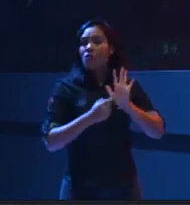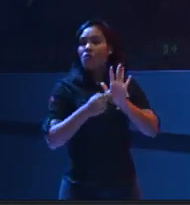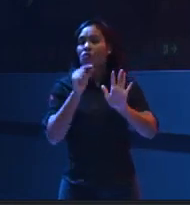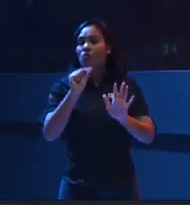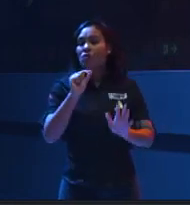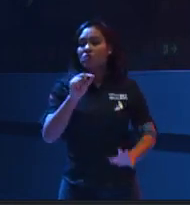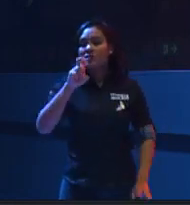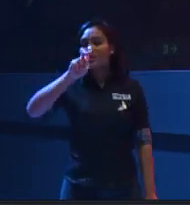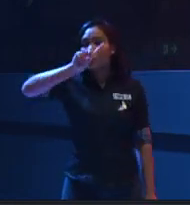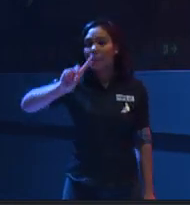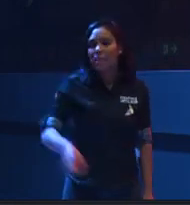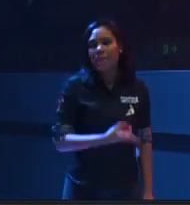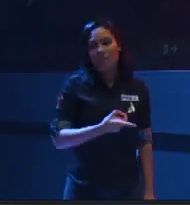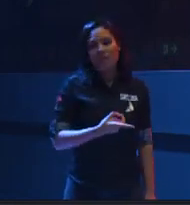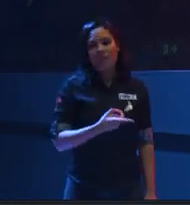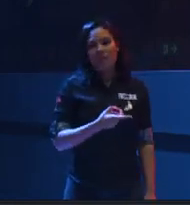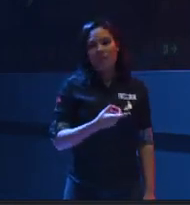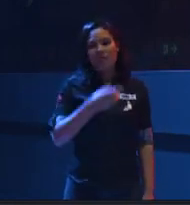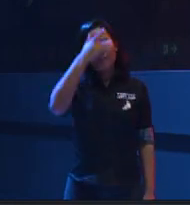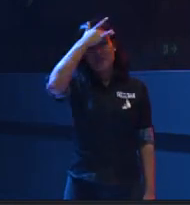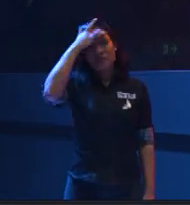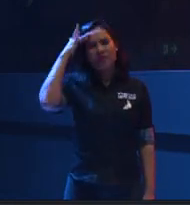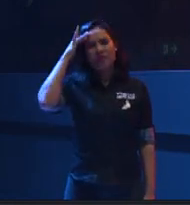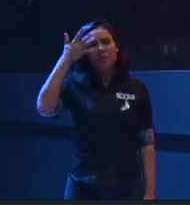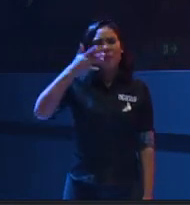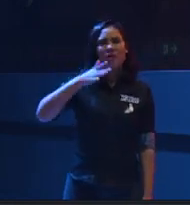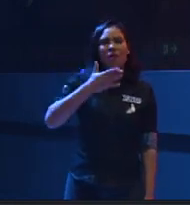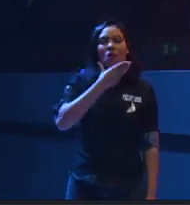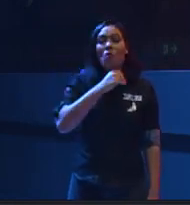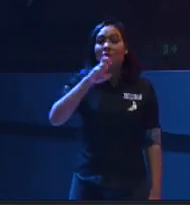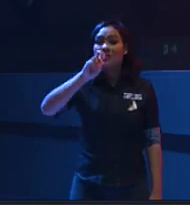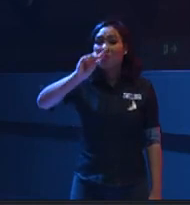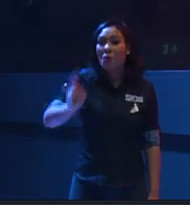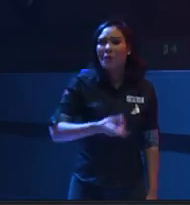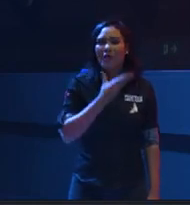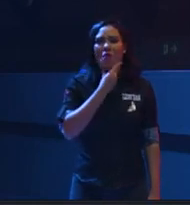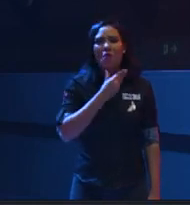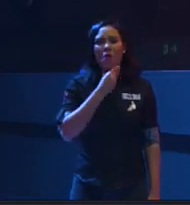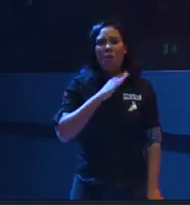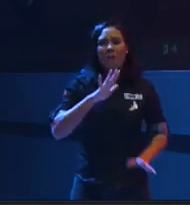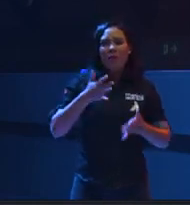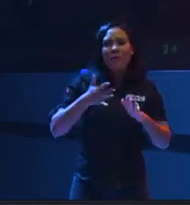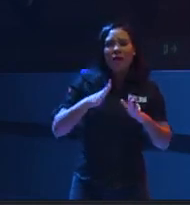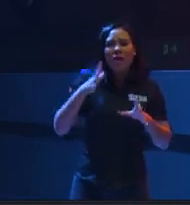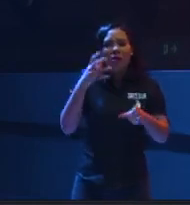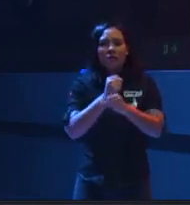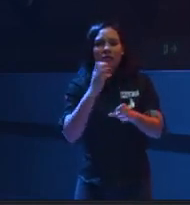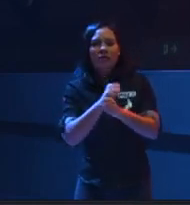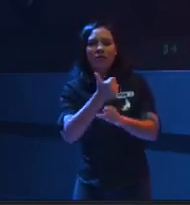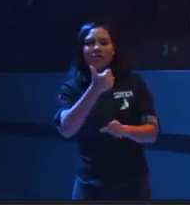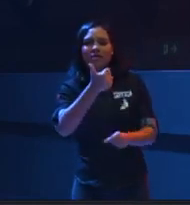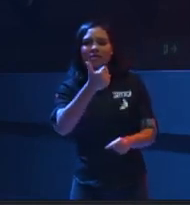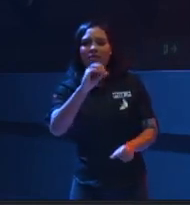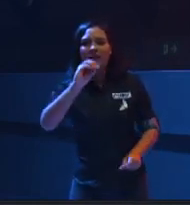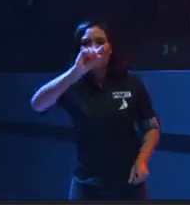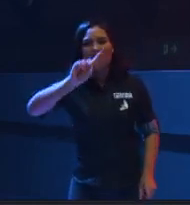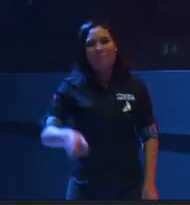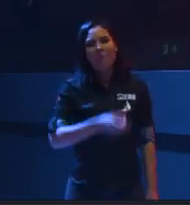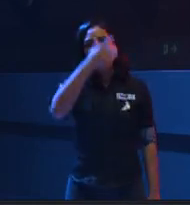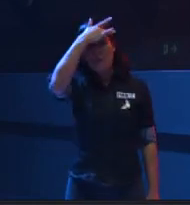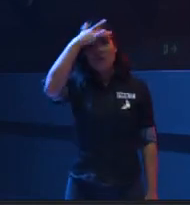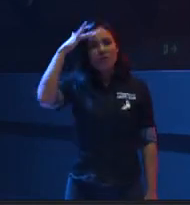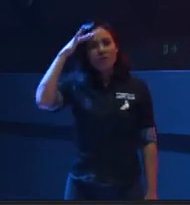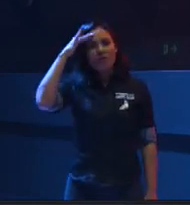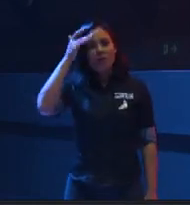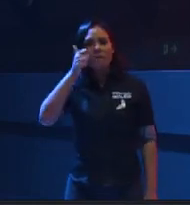portanto estavam lá cerca de 10 mil pessoas contando com as mulheres e crianças 10 mil pessoas